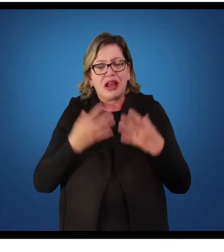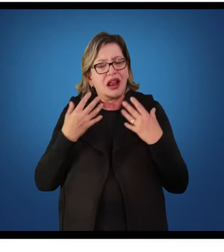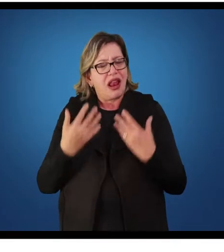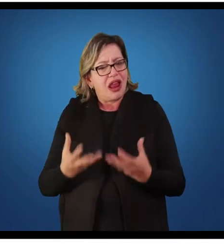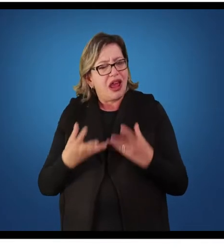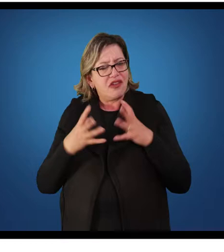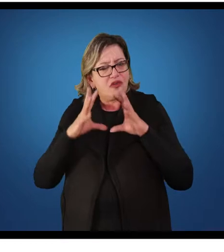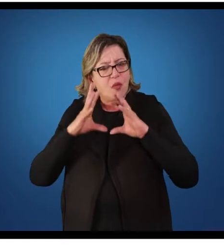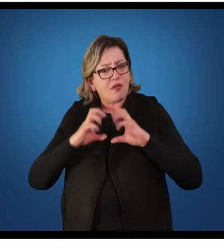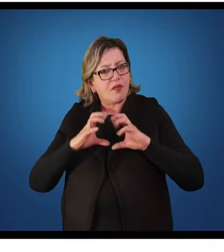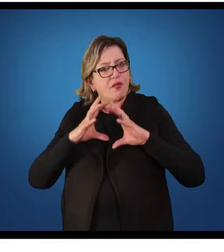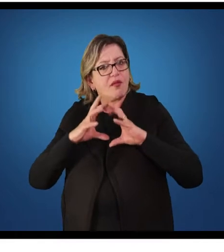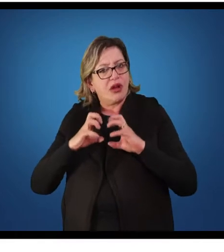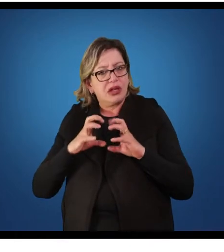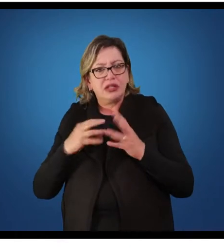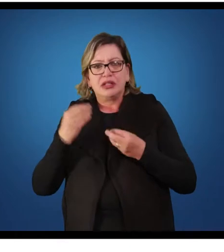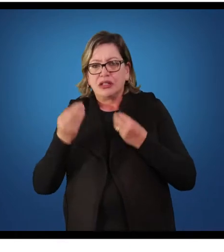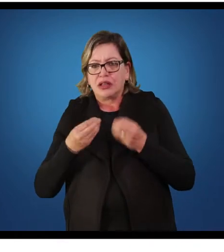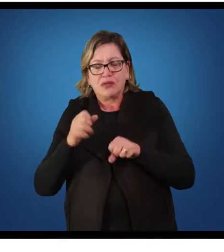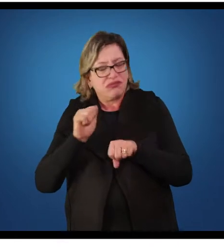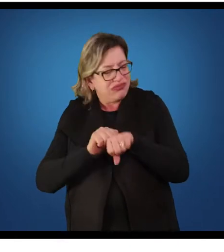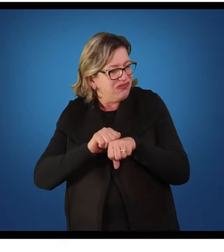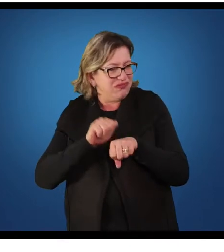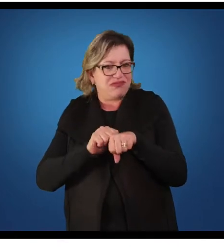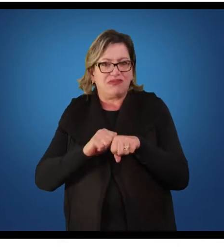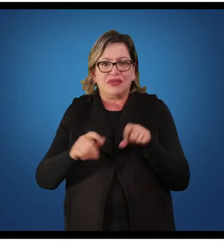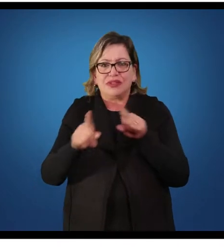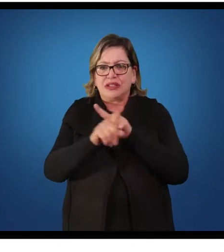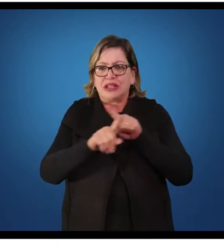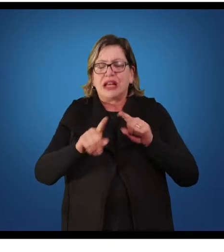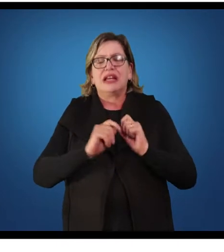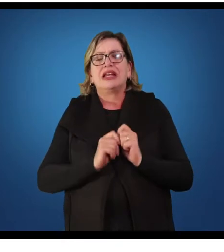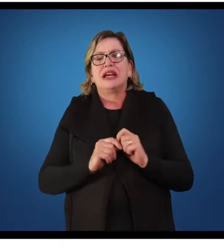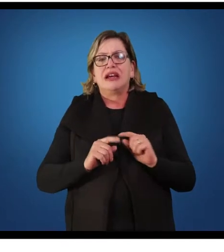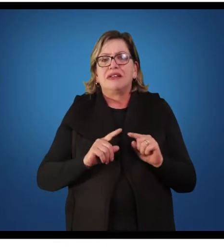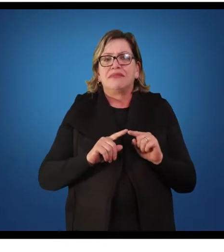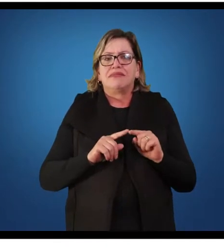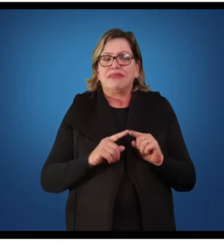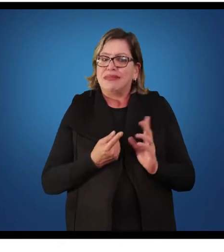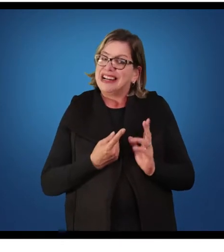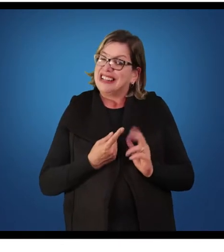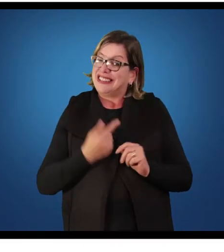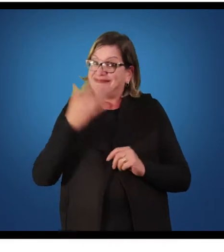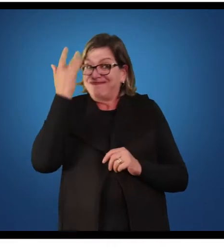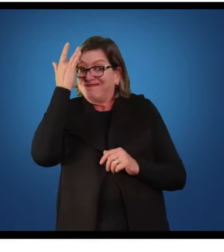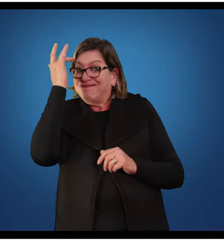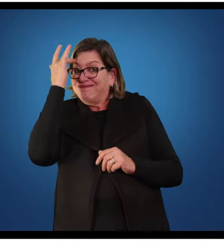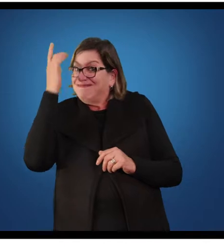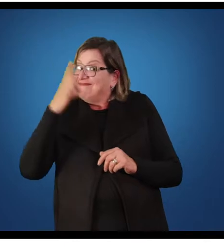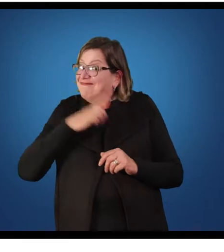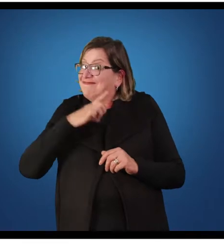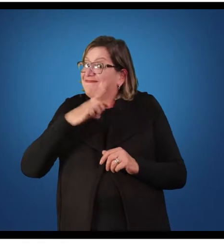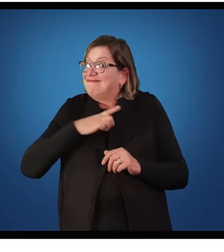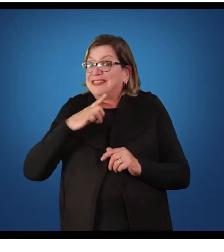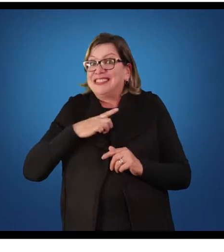mais mole, né? Que vocês já conhecem, certo? Ah, professor, não sei se eu terei esse material na escola.